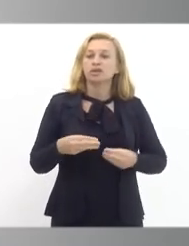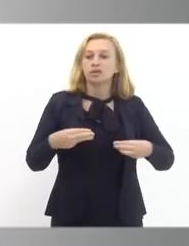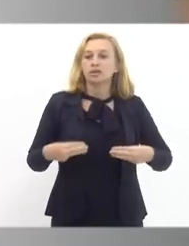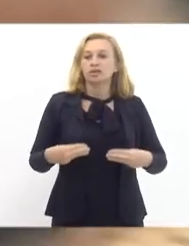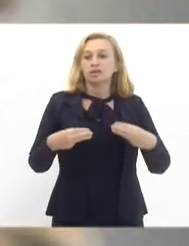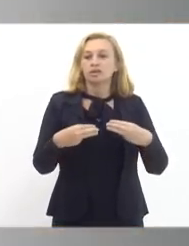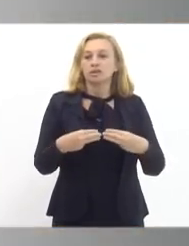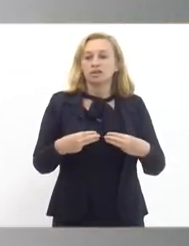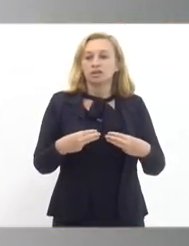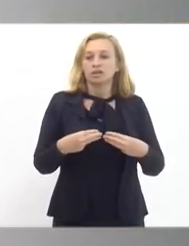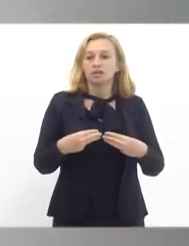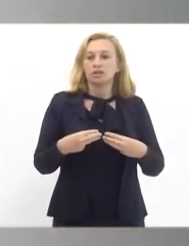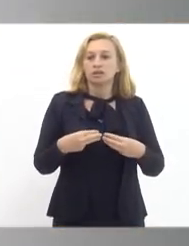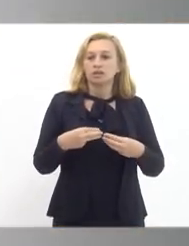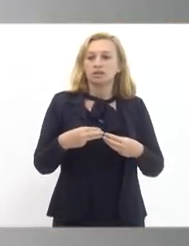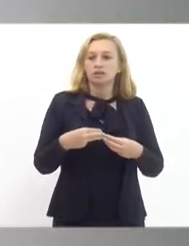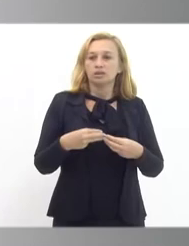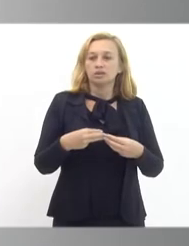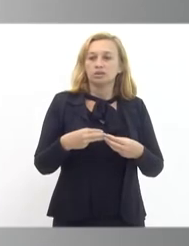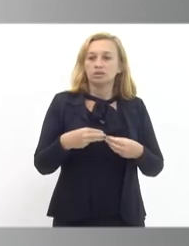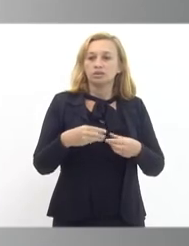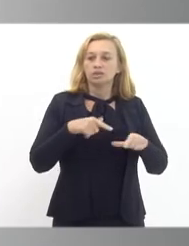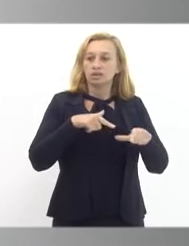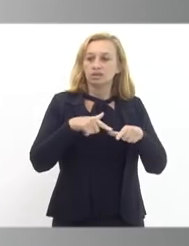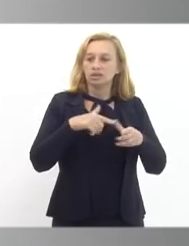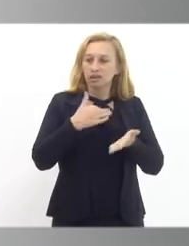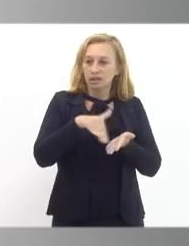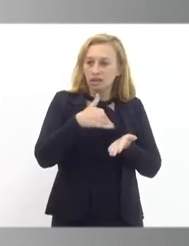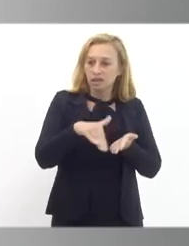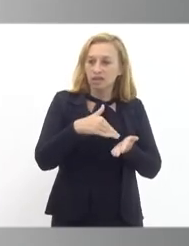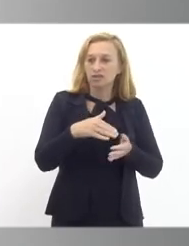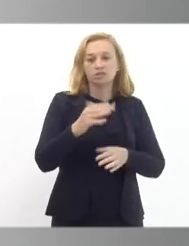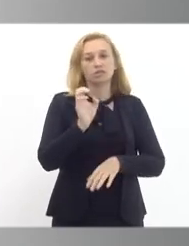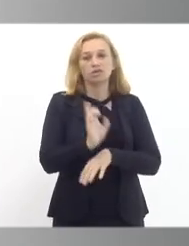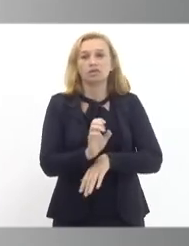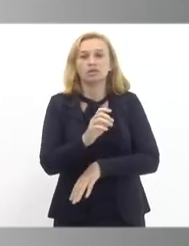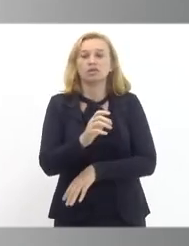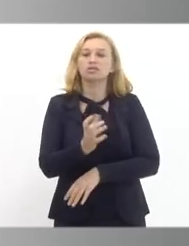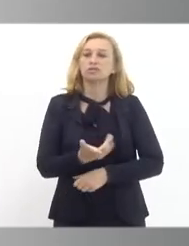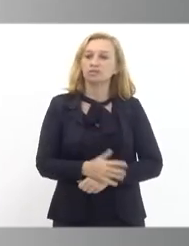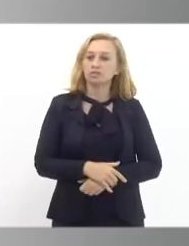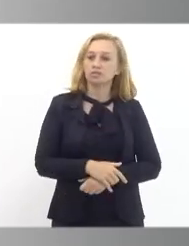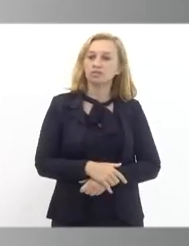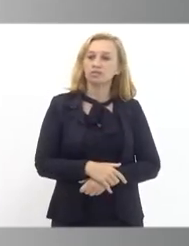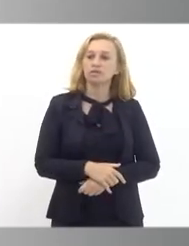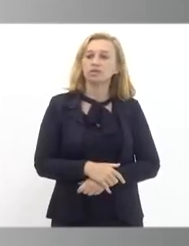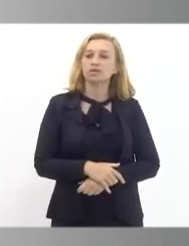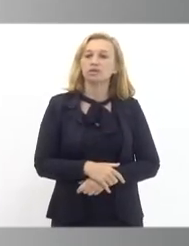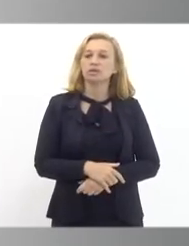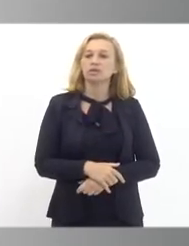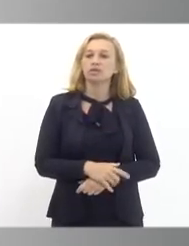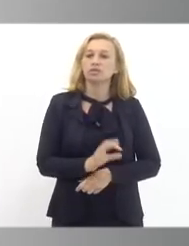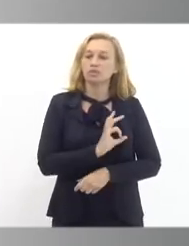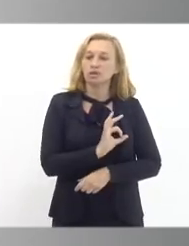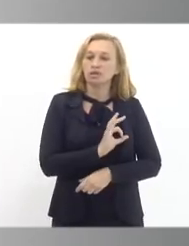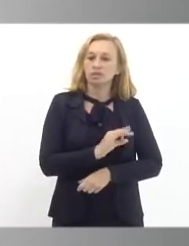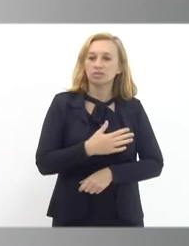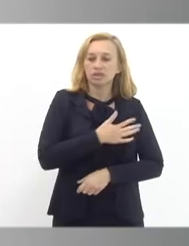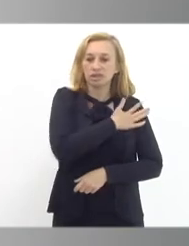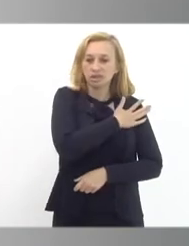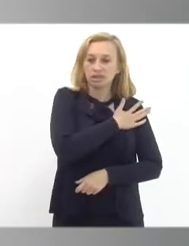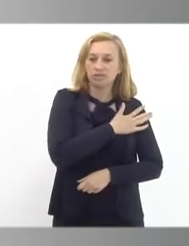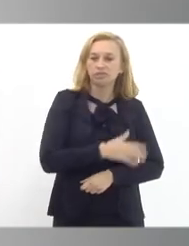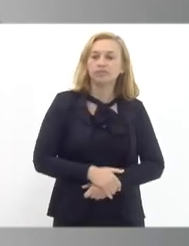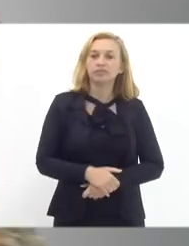Polícia Militar, o Coronel Henrique, de dar uma cara nova ao CEPAM dentro da estrutura policial militar. Então, além